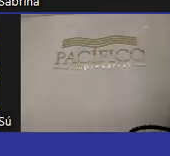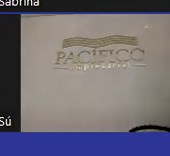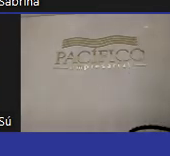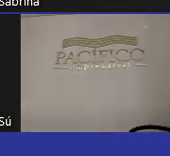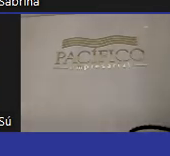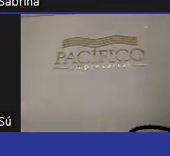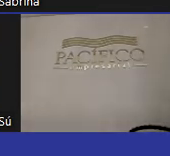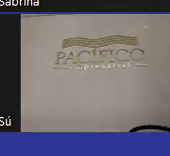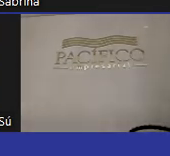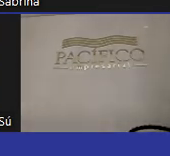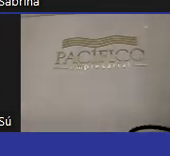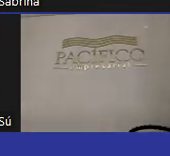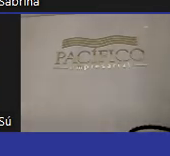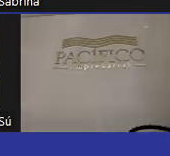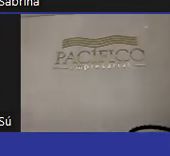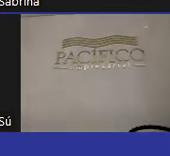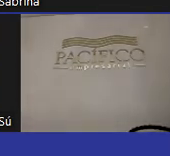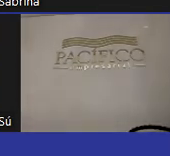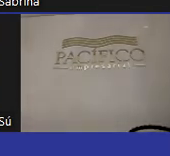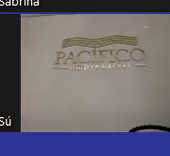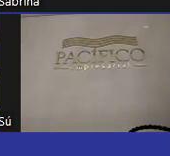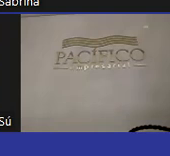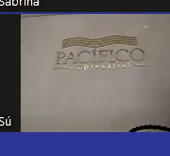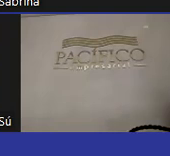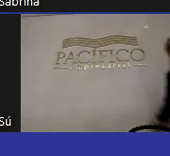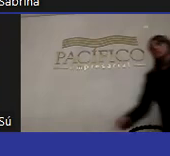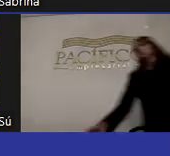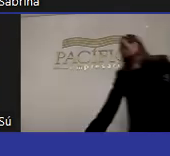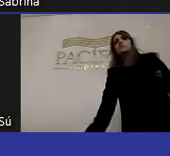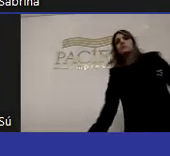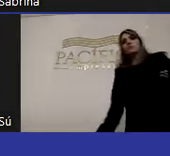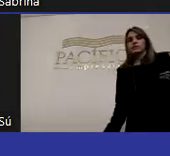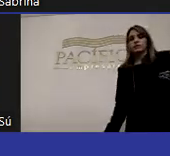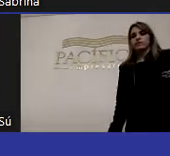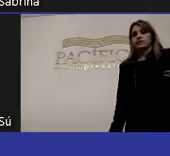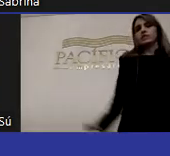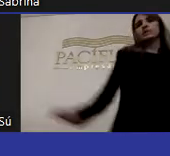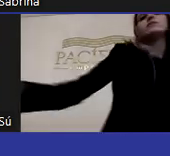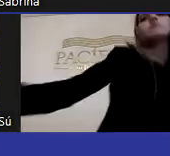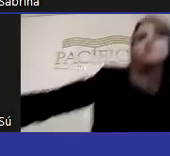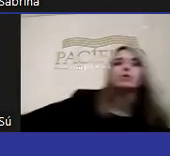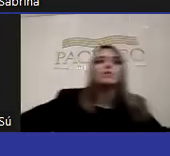O prazer sexual está desviado para o sofrimento cutâneo infantil